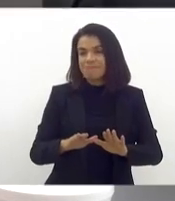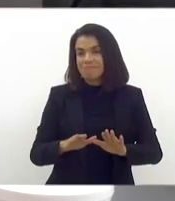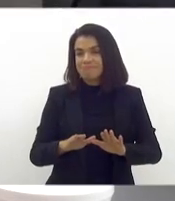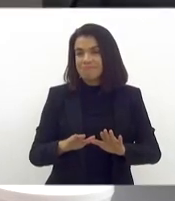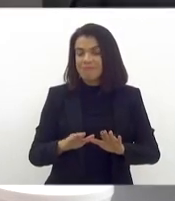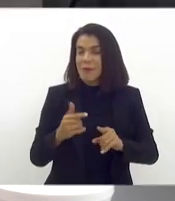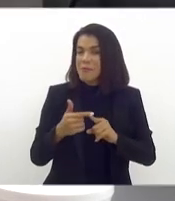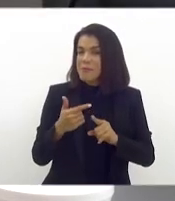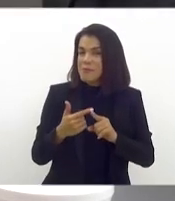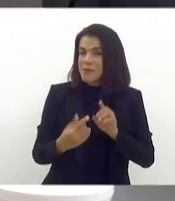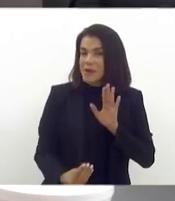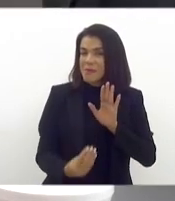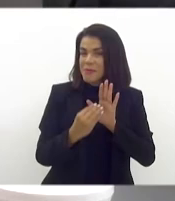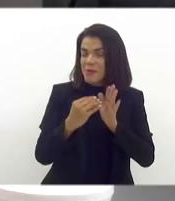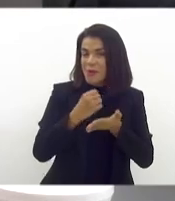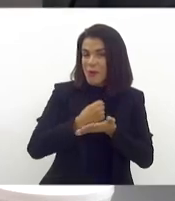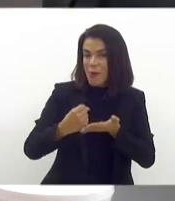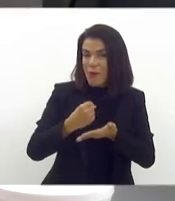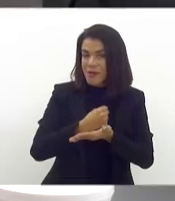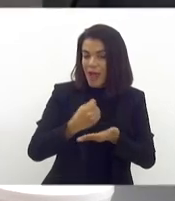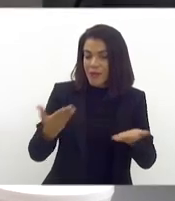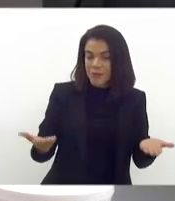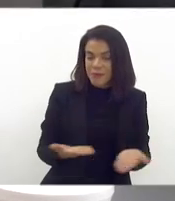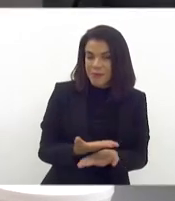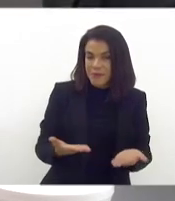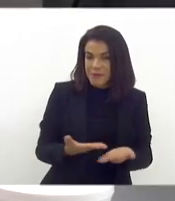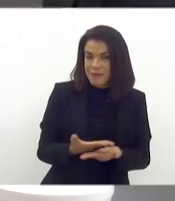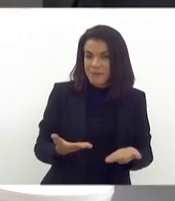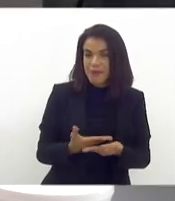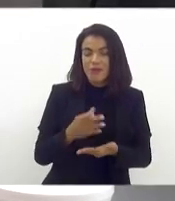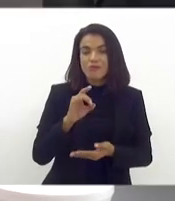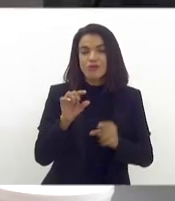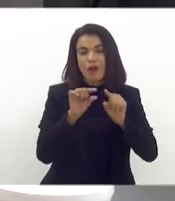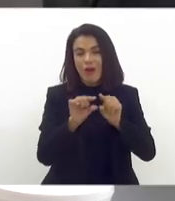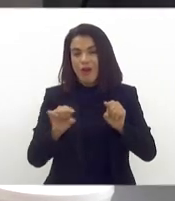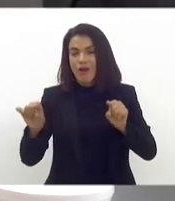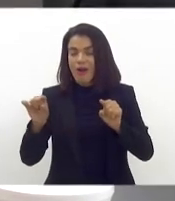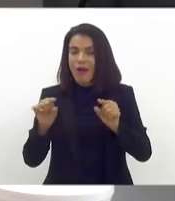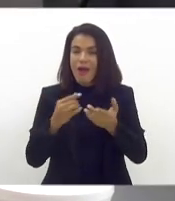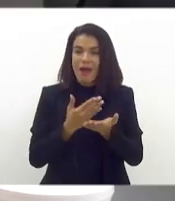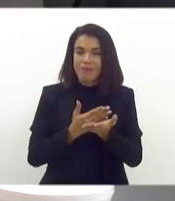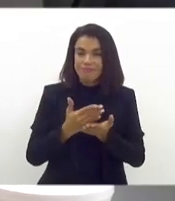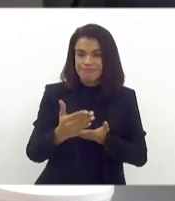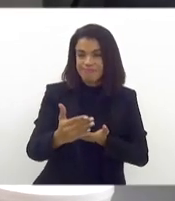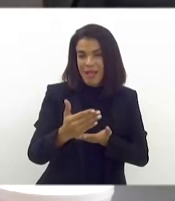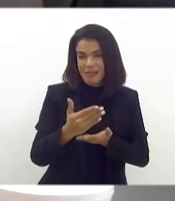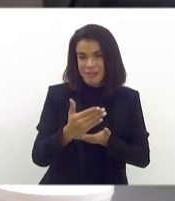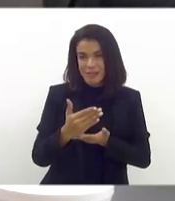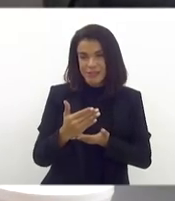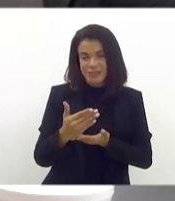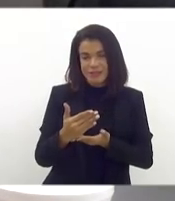porque está botando dos contratos em vigor somente a partir da entrada de vigor da presente lei,